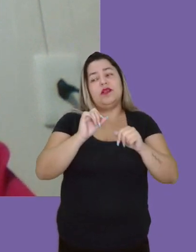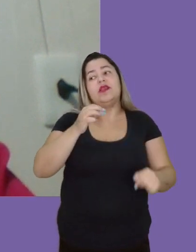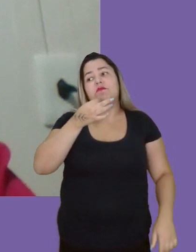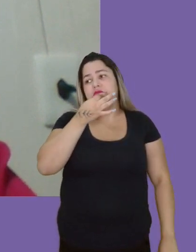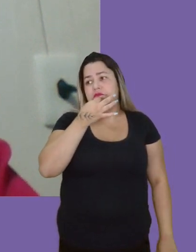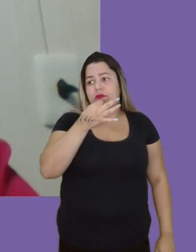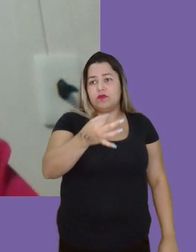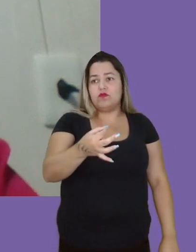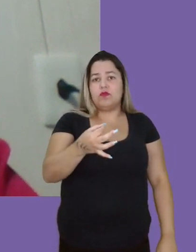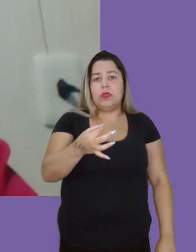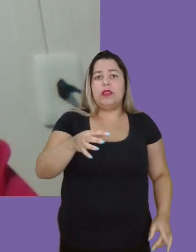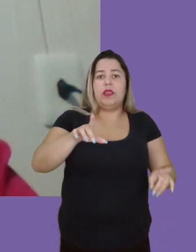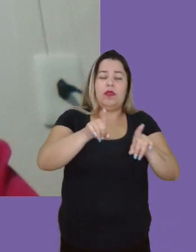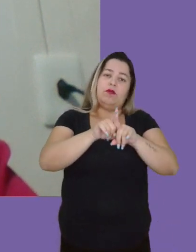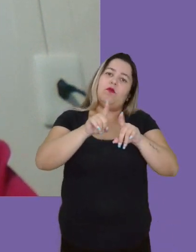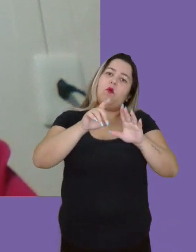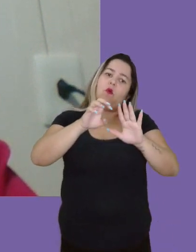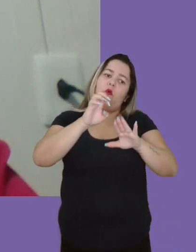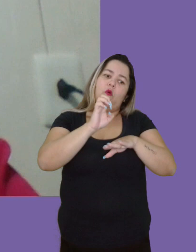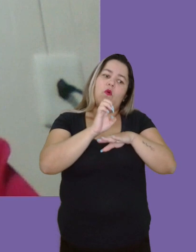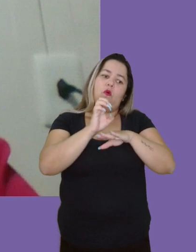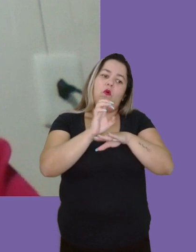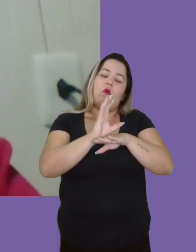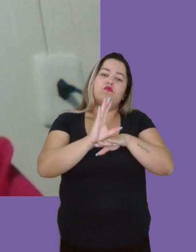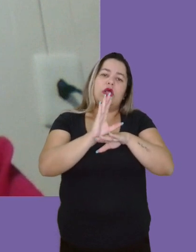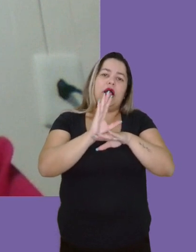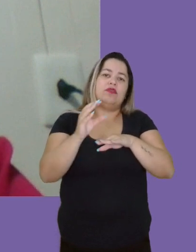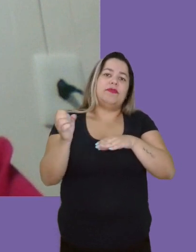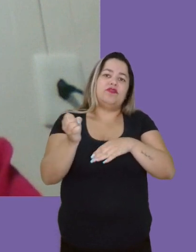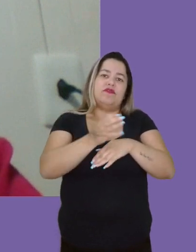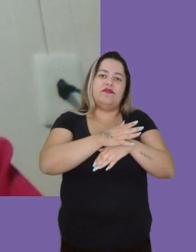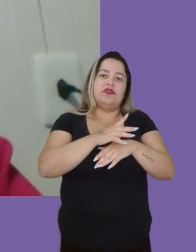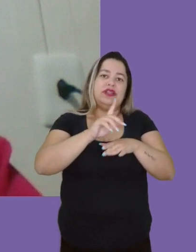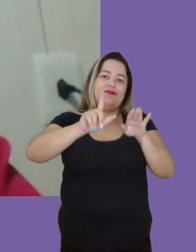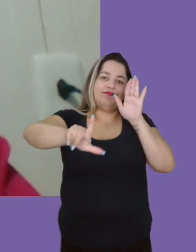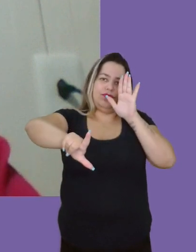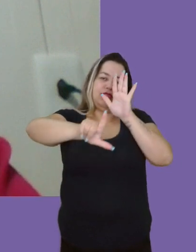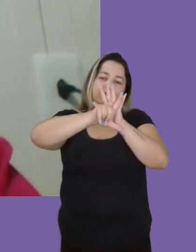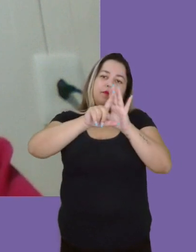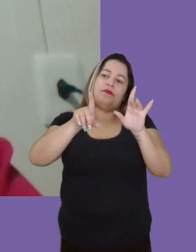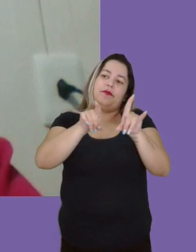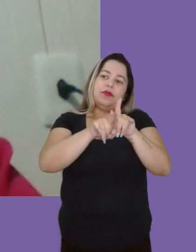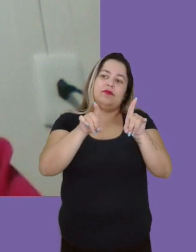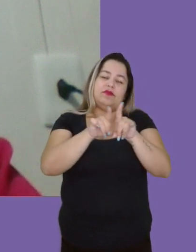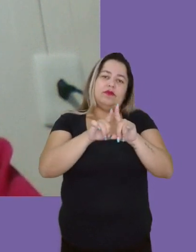né, adequar o nosso estatuto à nova legislação, né, e também